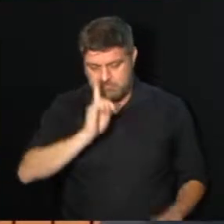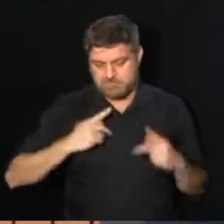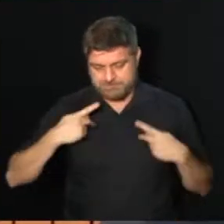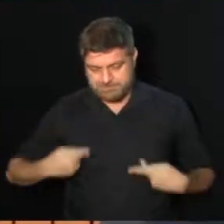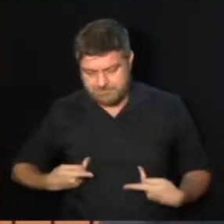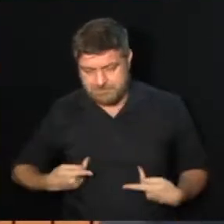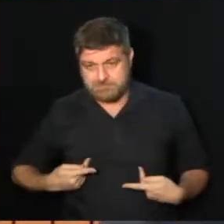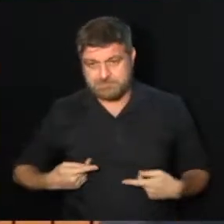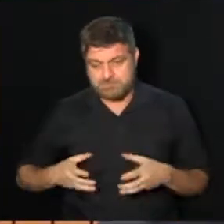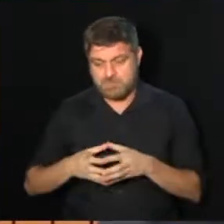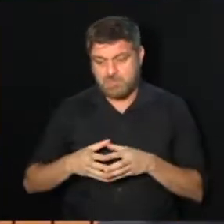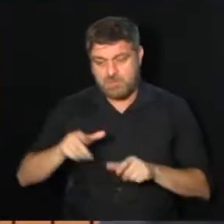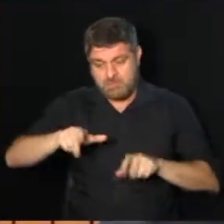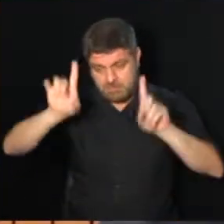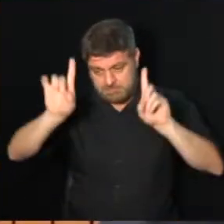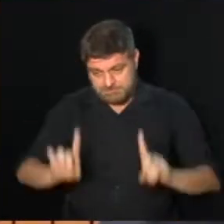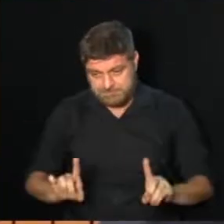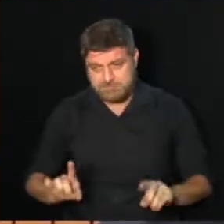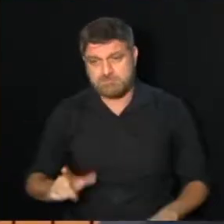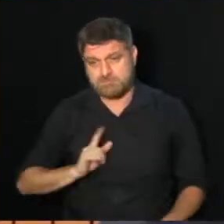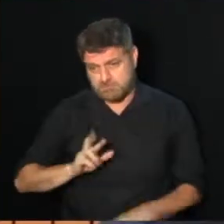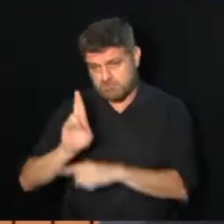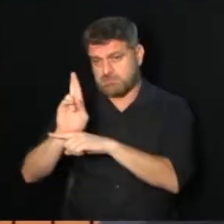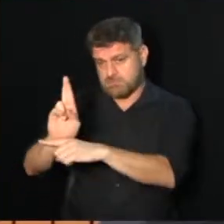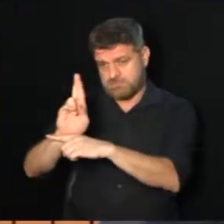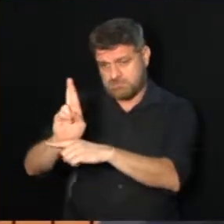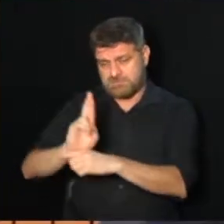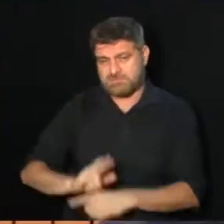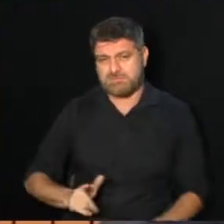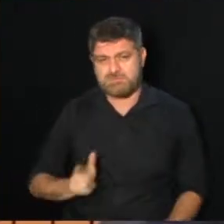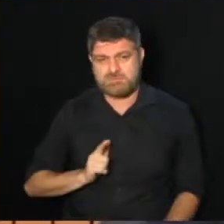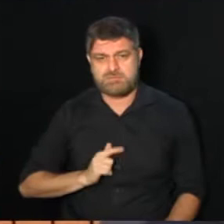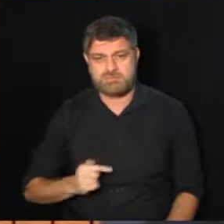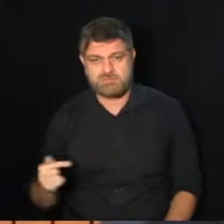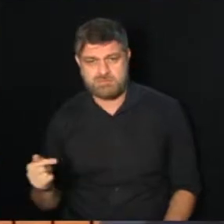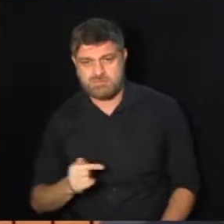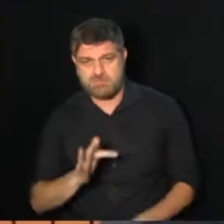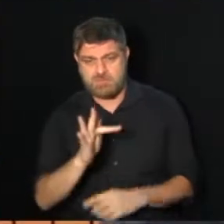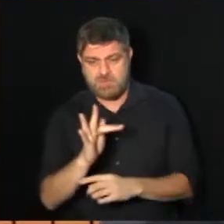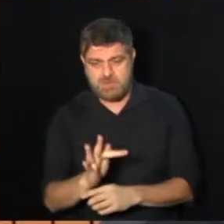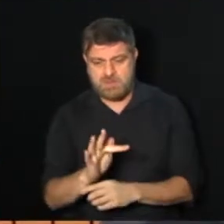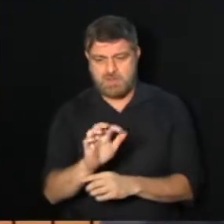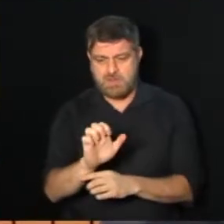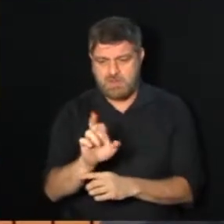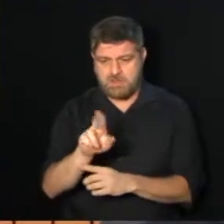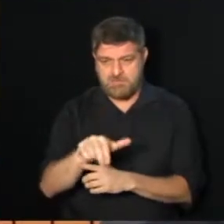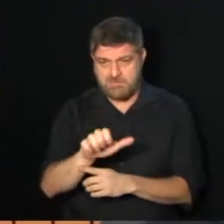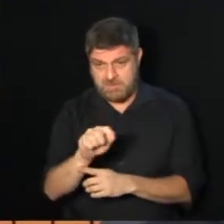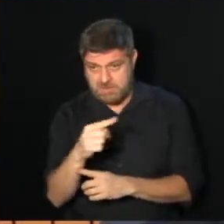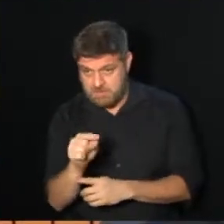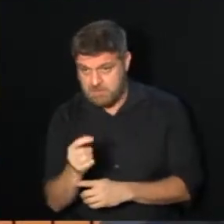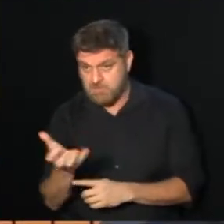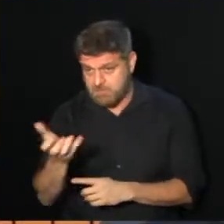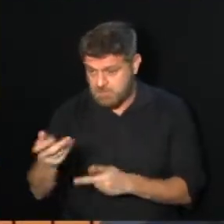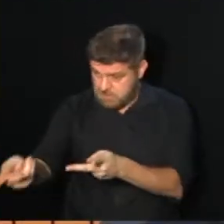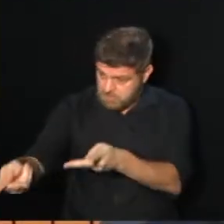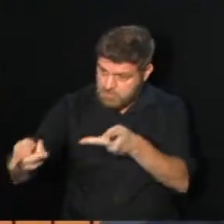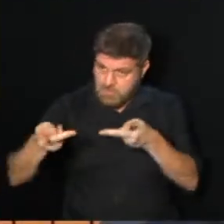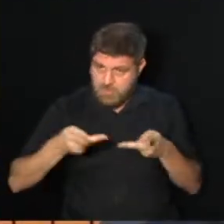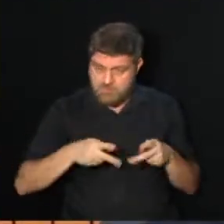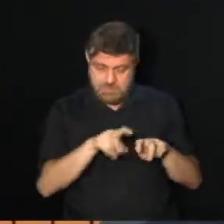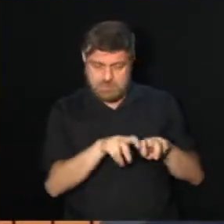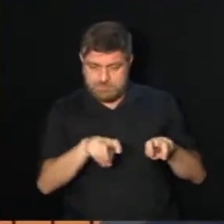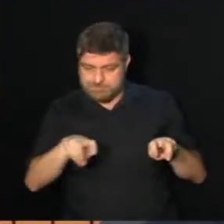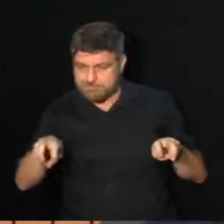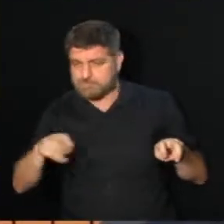Deficiência. Quero destacar aqui a presença do Dr. Fernão Pompeu de Camargo, e eu quero convidá-lo, caso o senhor tenha interesse em fazer parte da